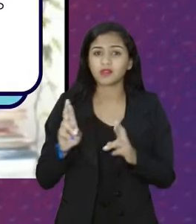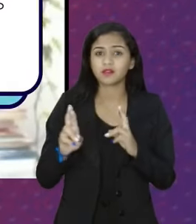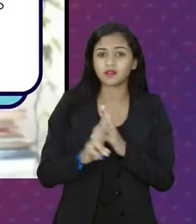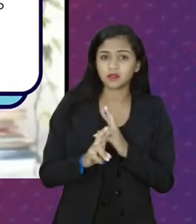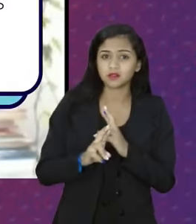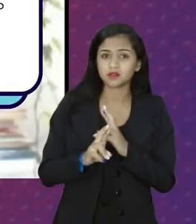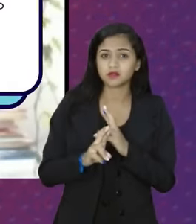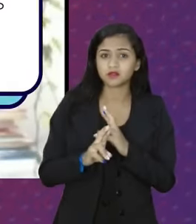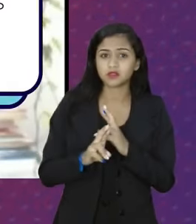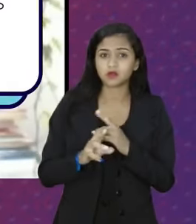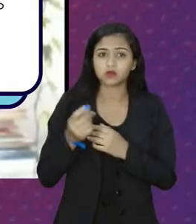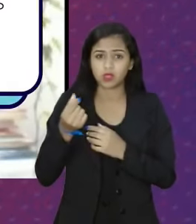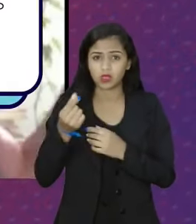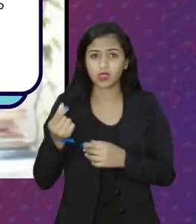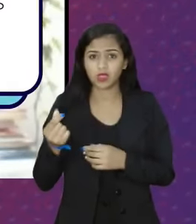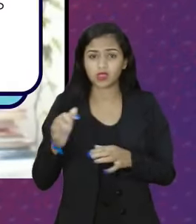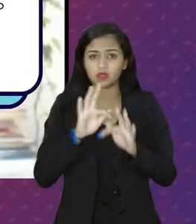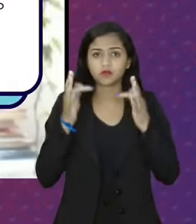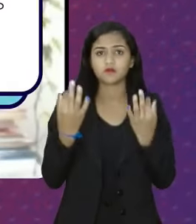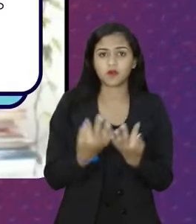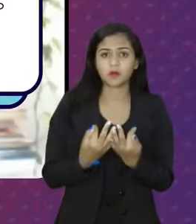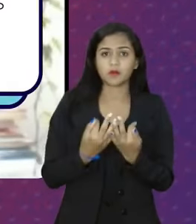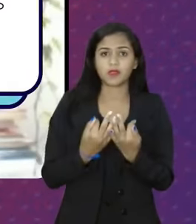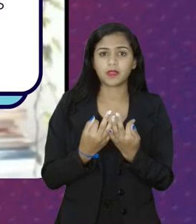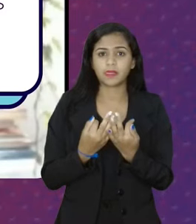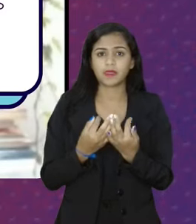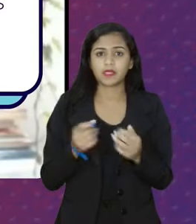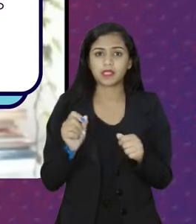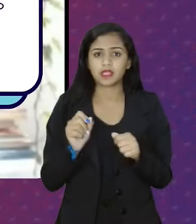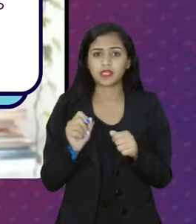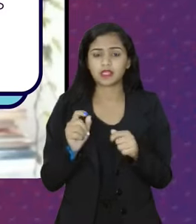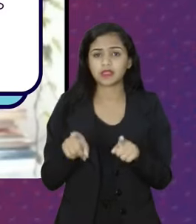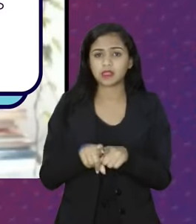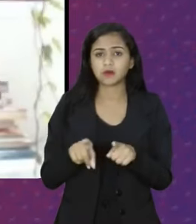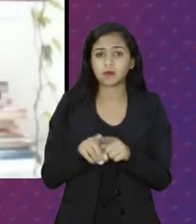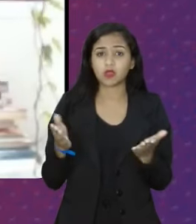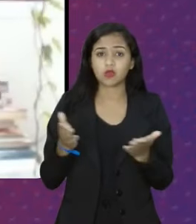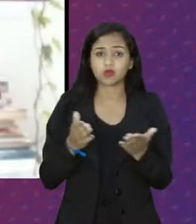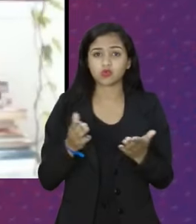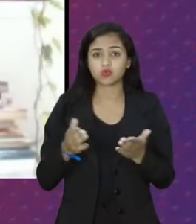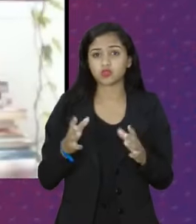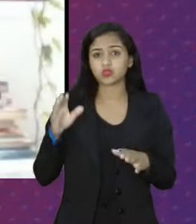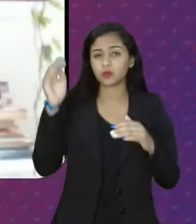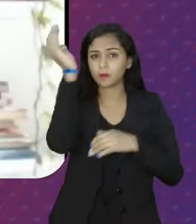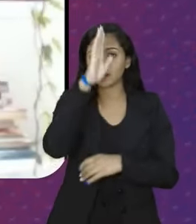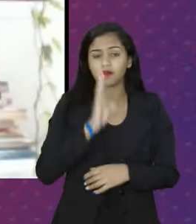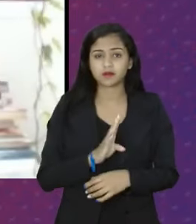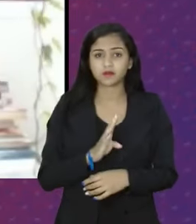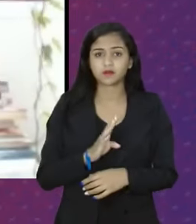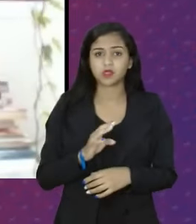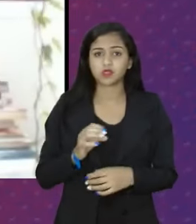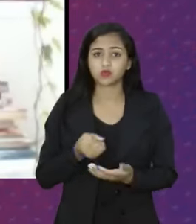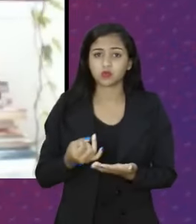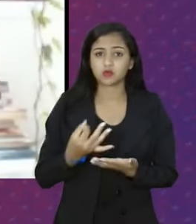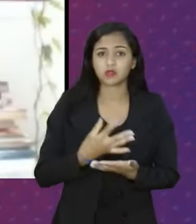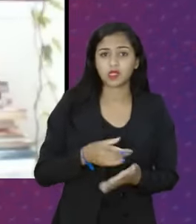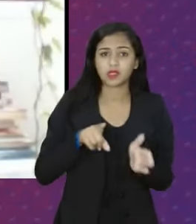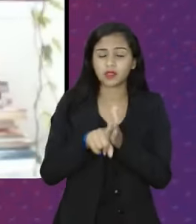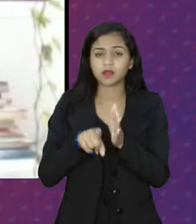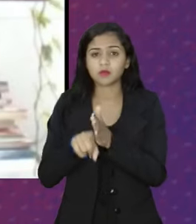renda das famílias e a oferta de vagas no Brasil hoje. Segundo dados da